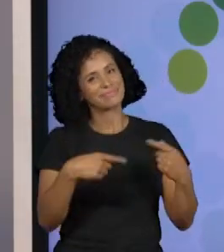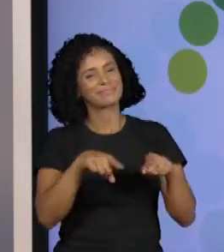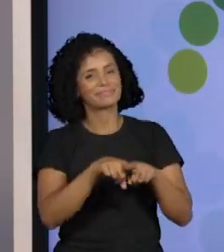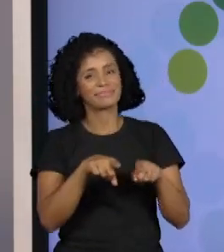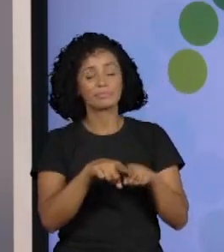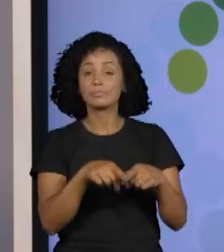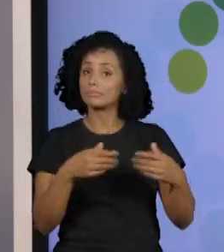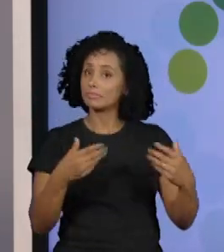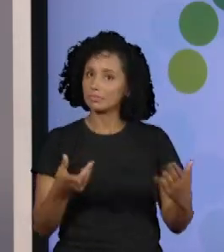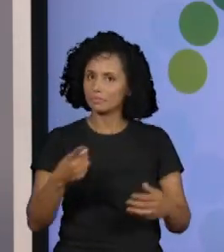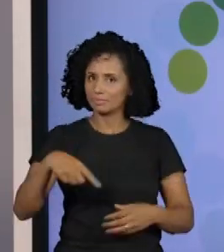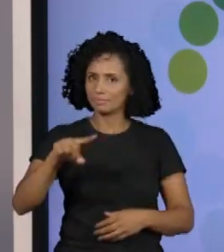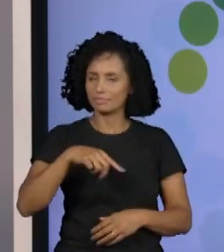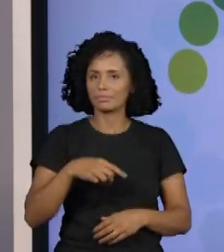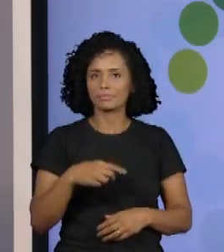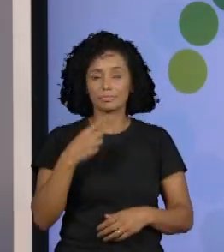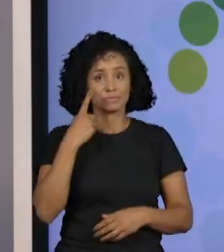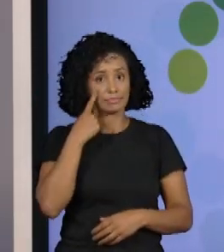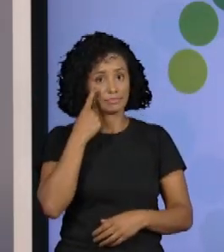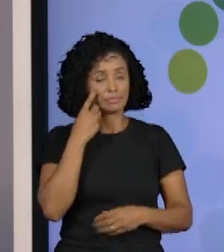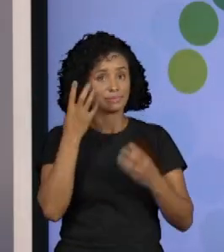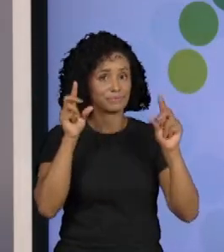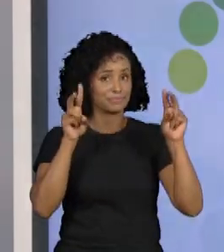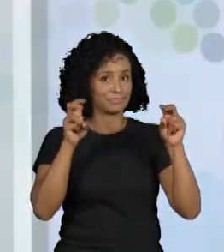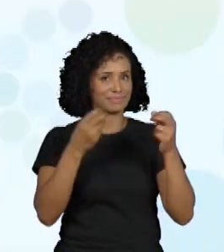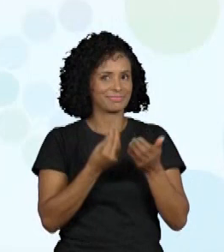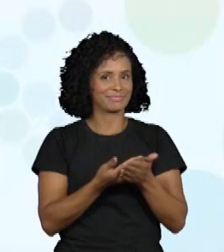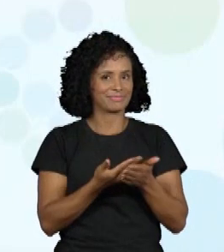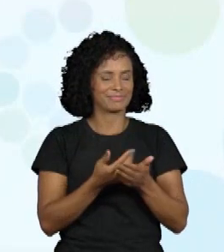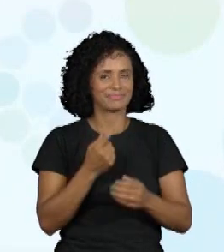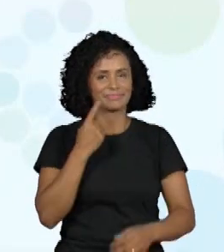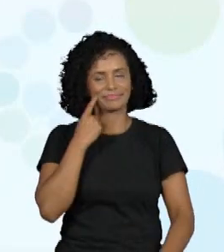vamos aí ao título da nossa aula.